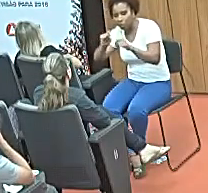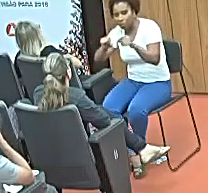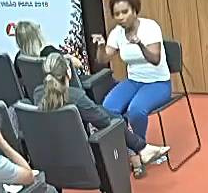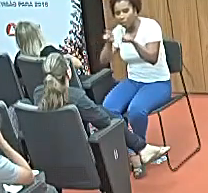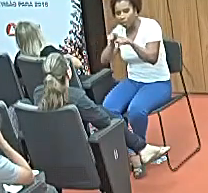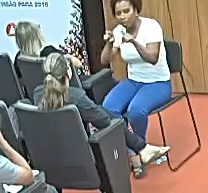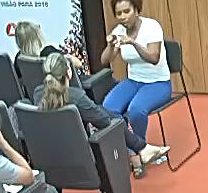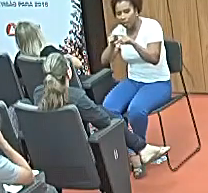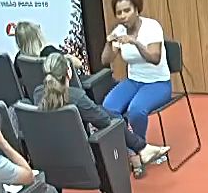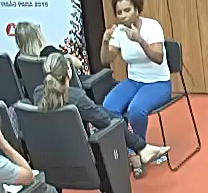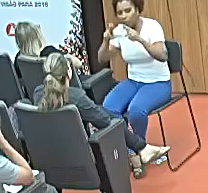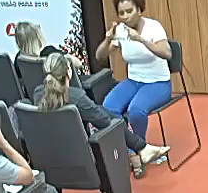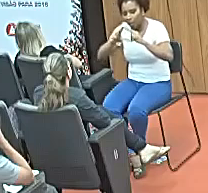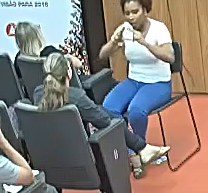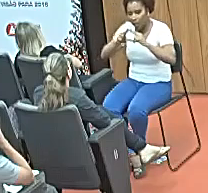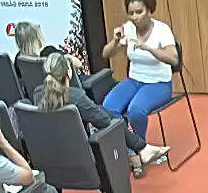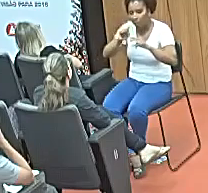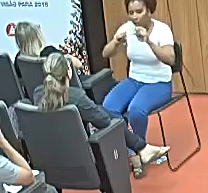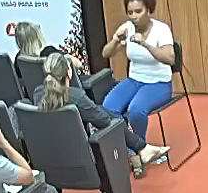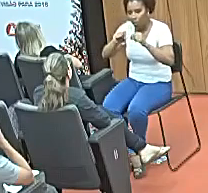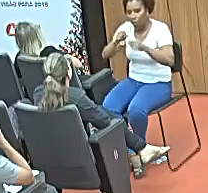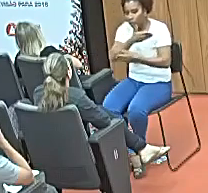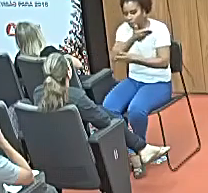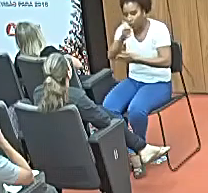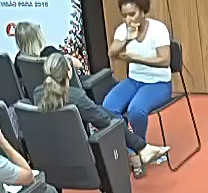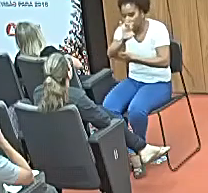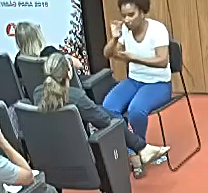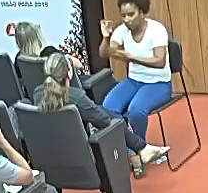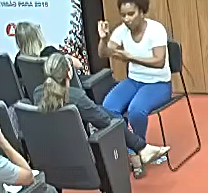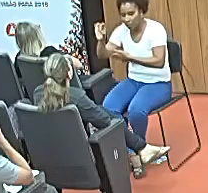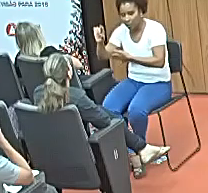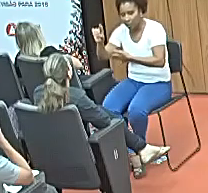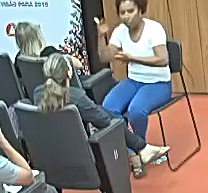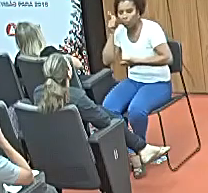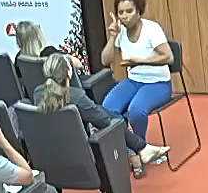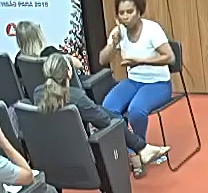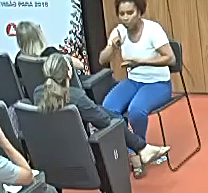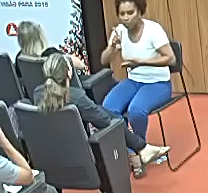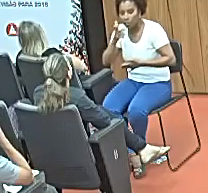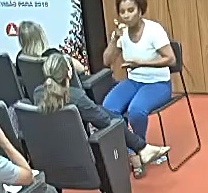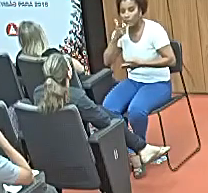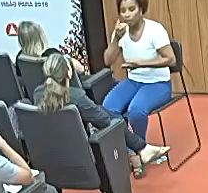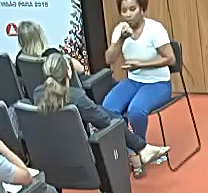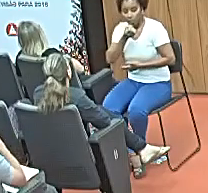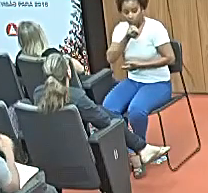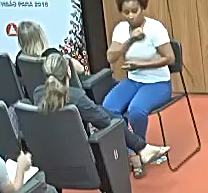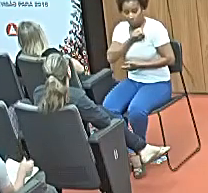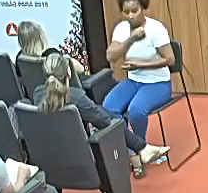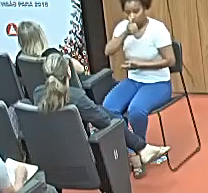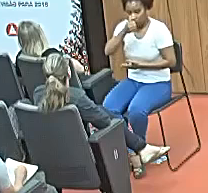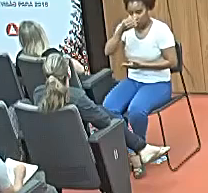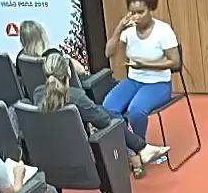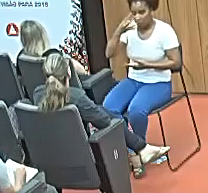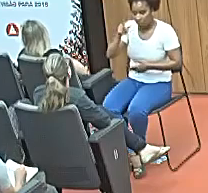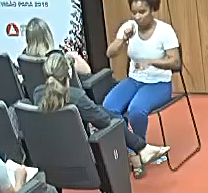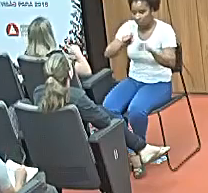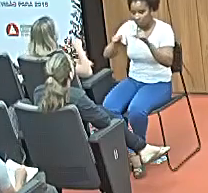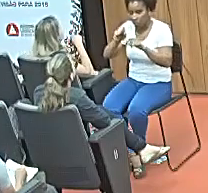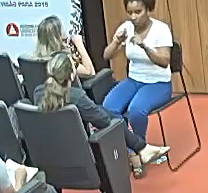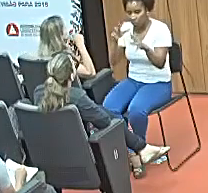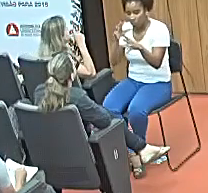no âmbito dos programas 14 gestão fiscal contábil e financeira do estado